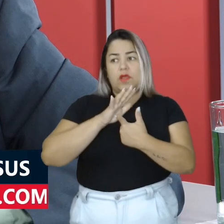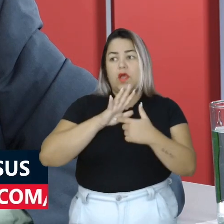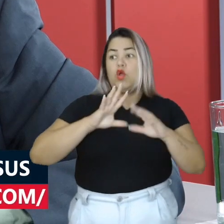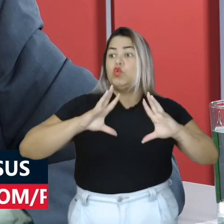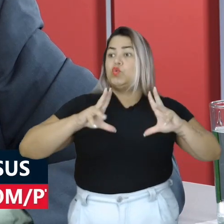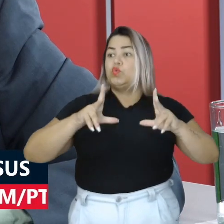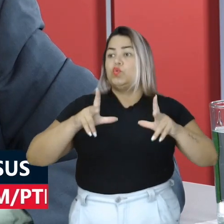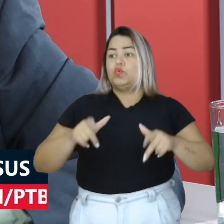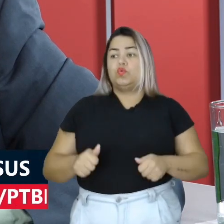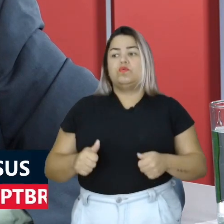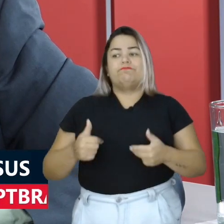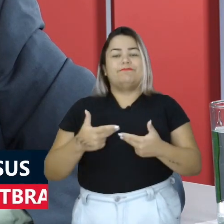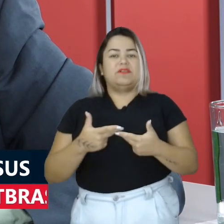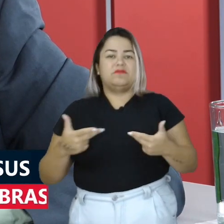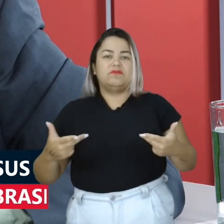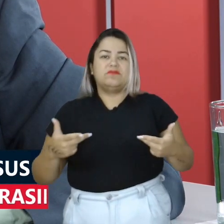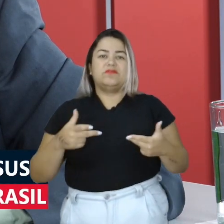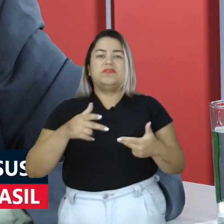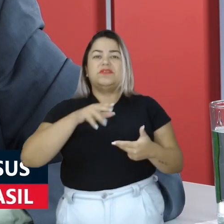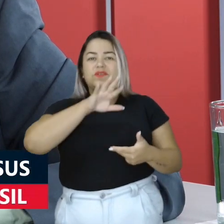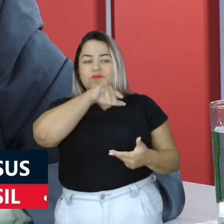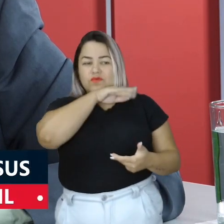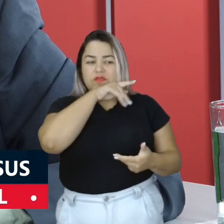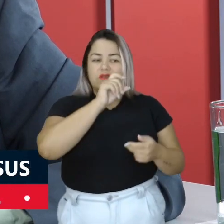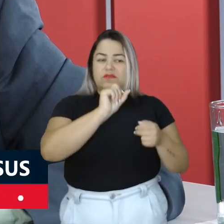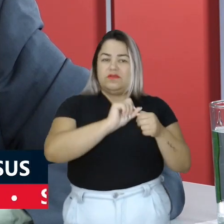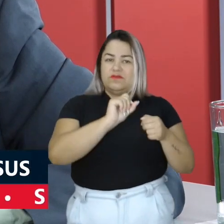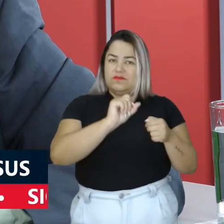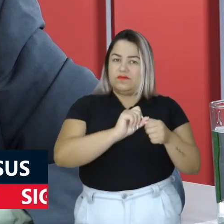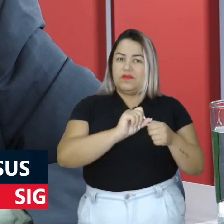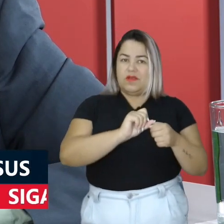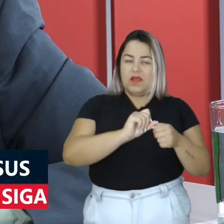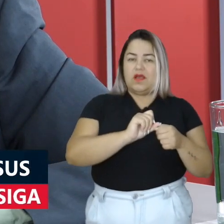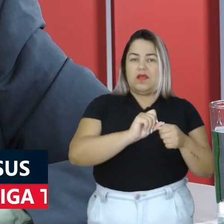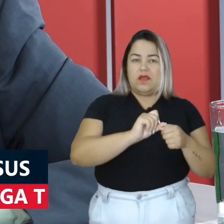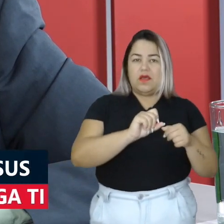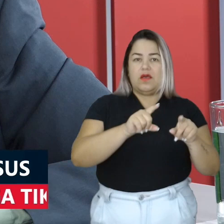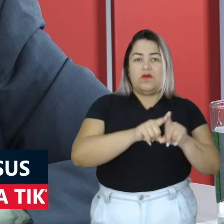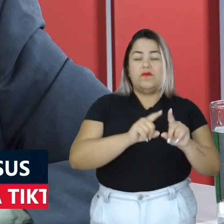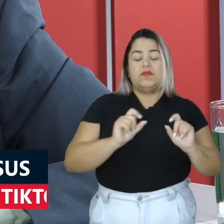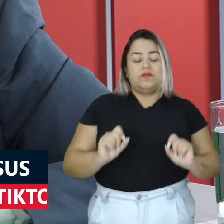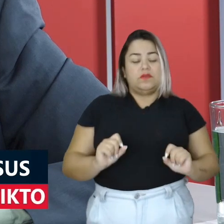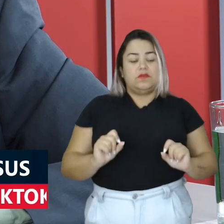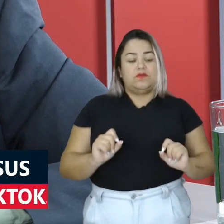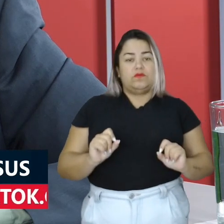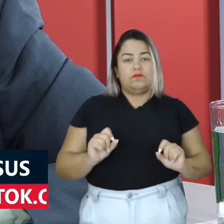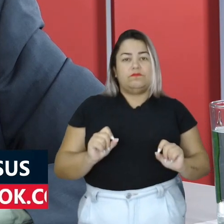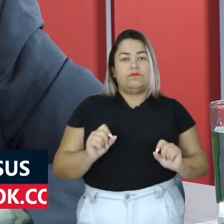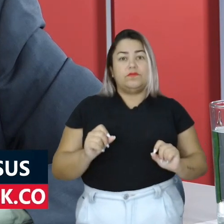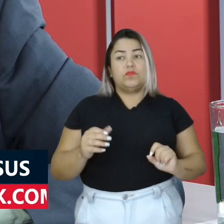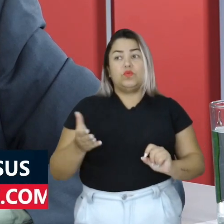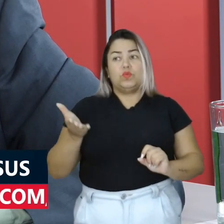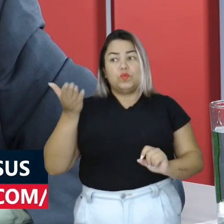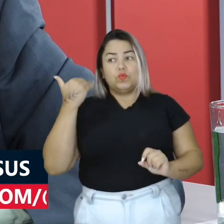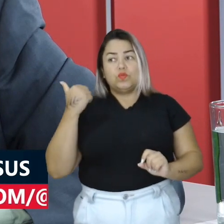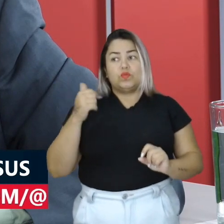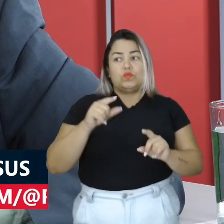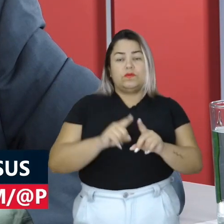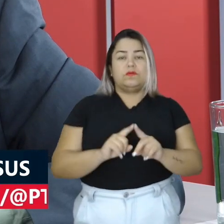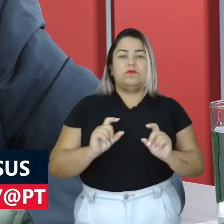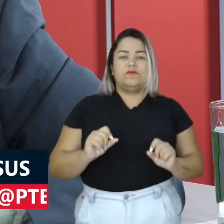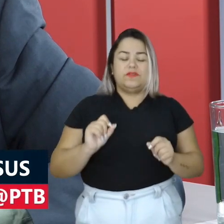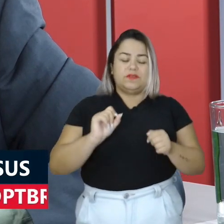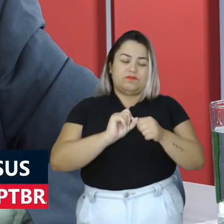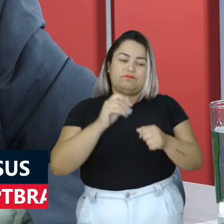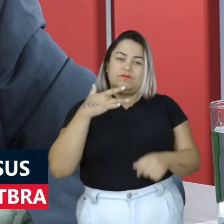o estrago que fizeram no governo passado, a área de saúde foi uma das que mais sofreu, mas o pior que eles fizeram com a